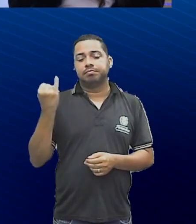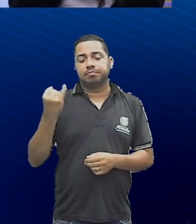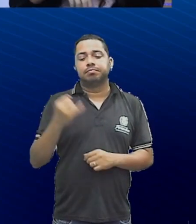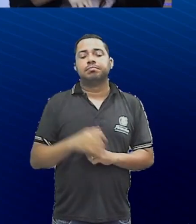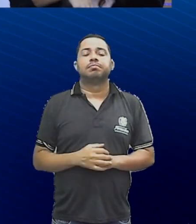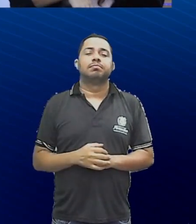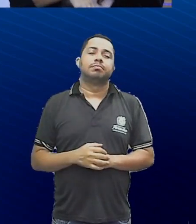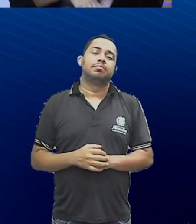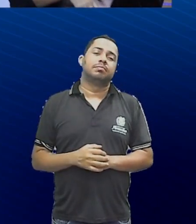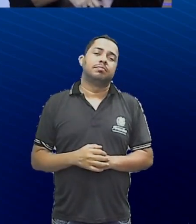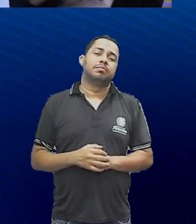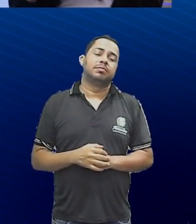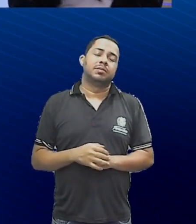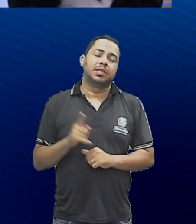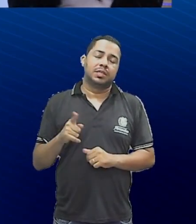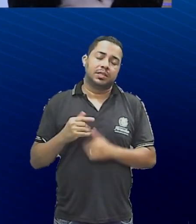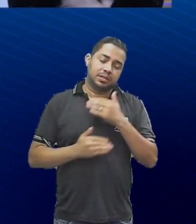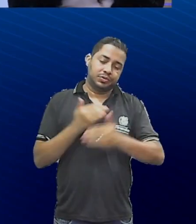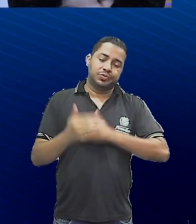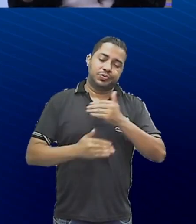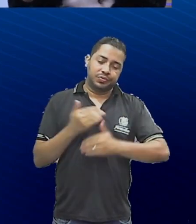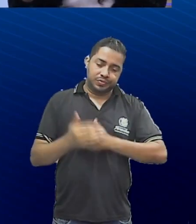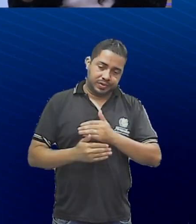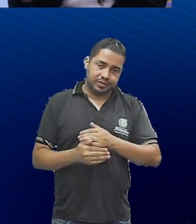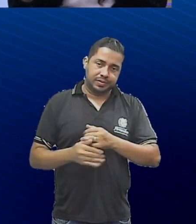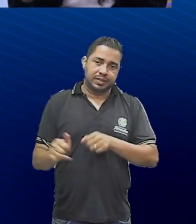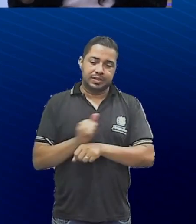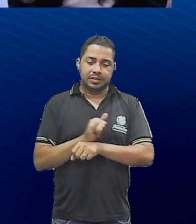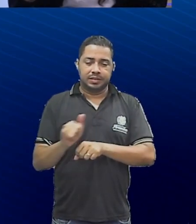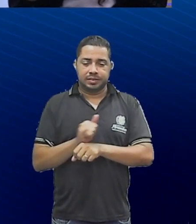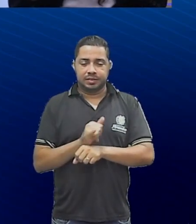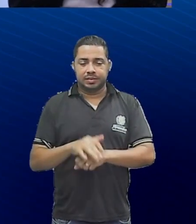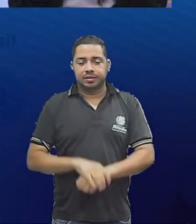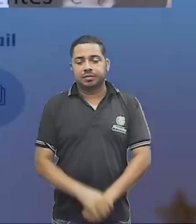importantíssimos a serem desenvolvidos na estratégia.